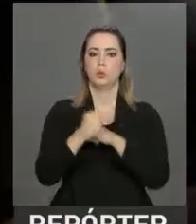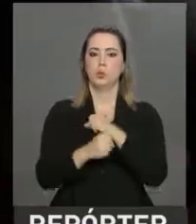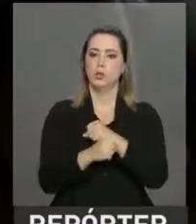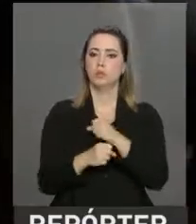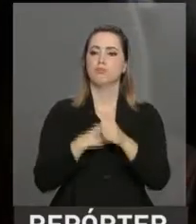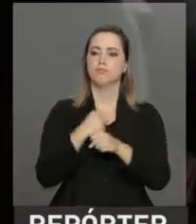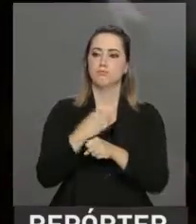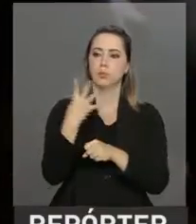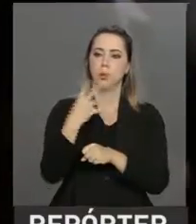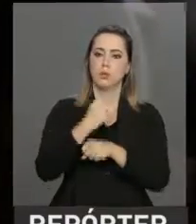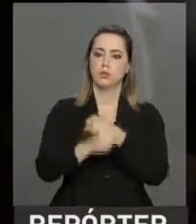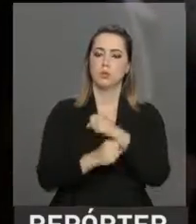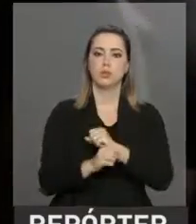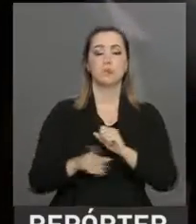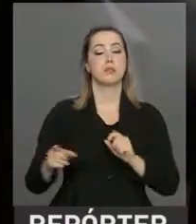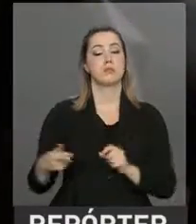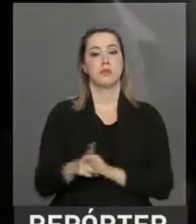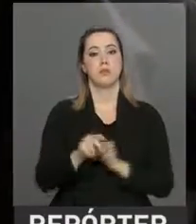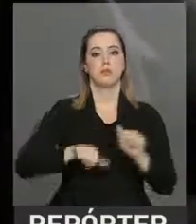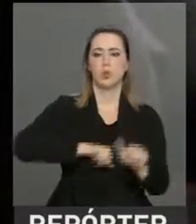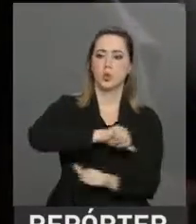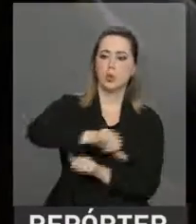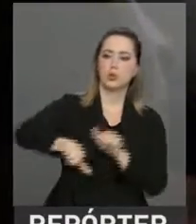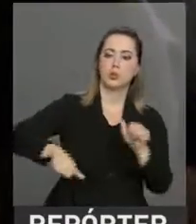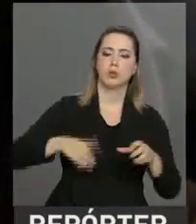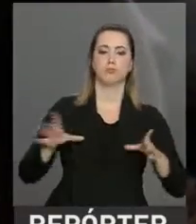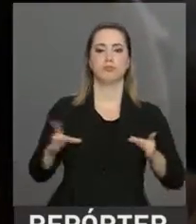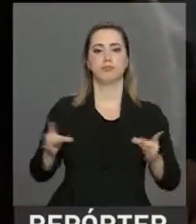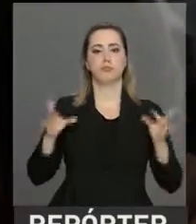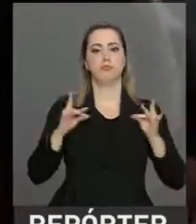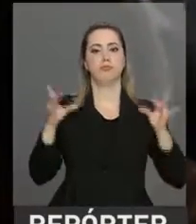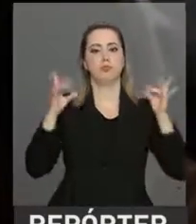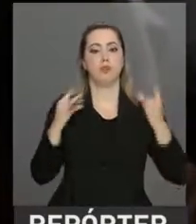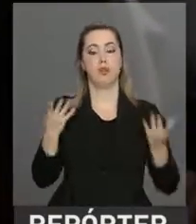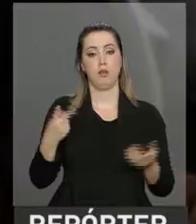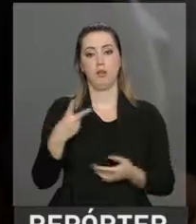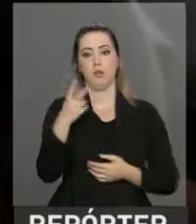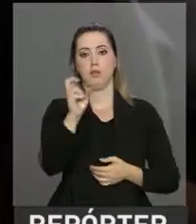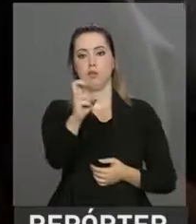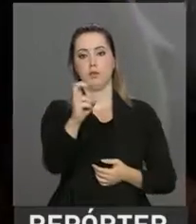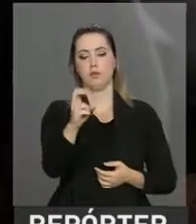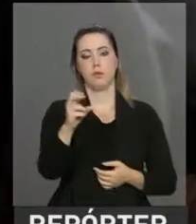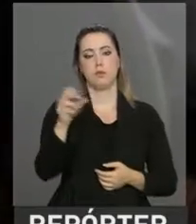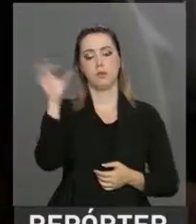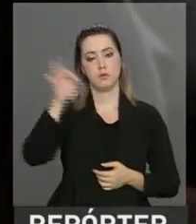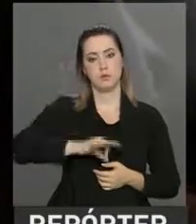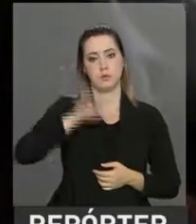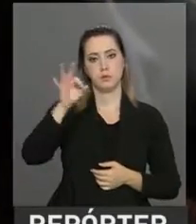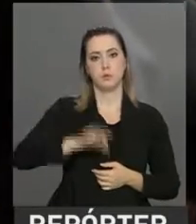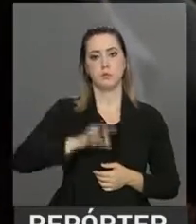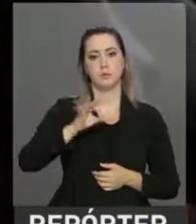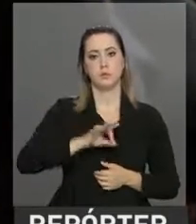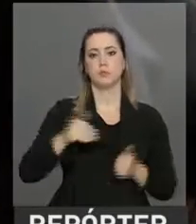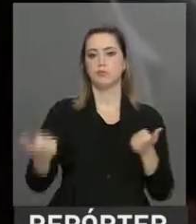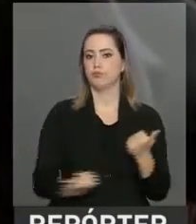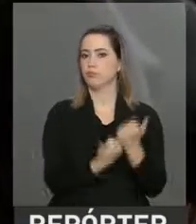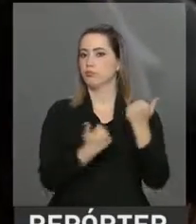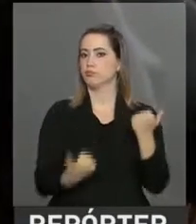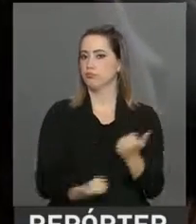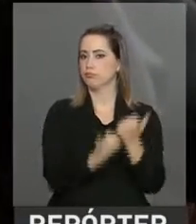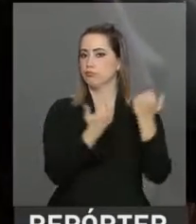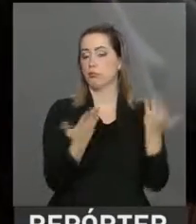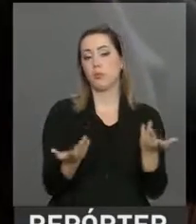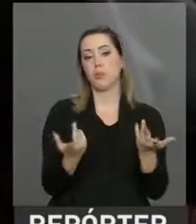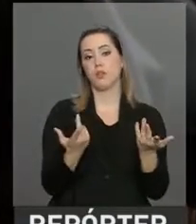das 3 forças são trocados. E a cada ano, 25% deles são renovados. O que quer dizer que